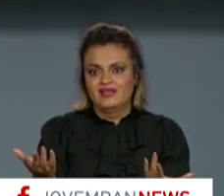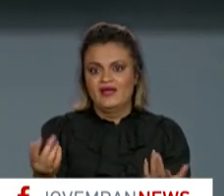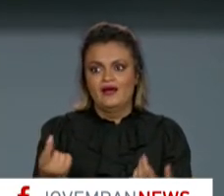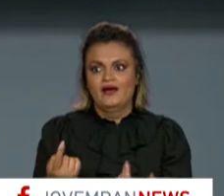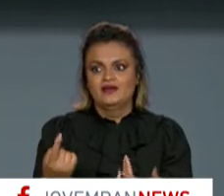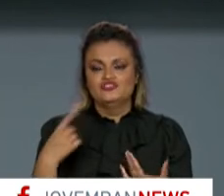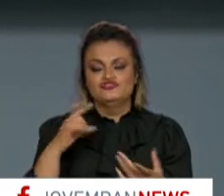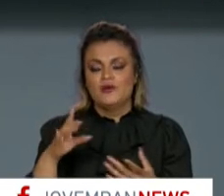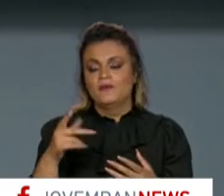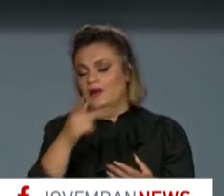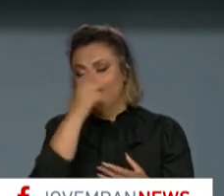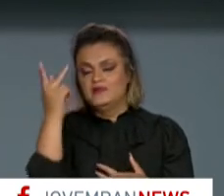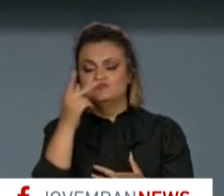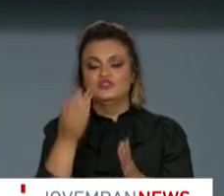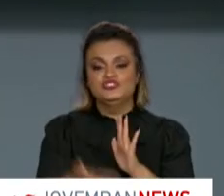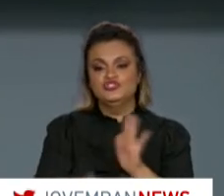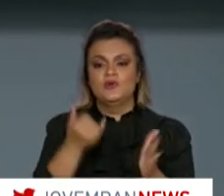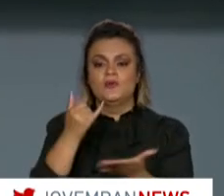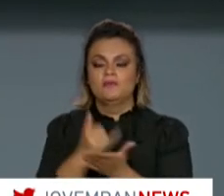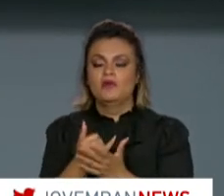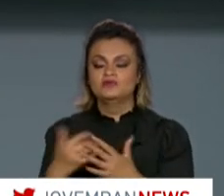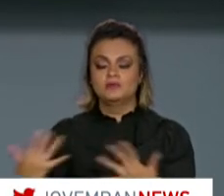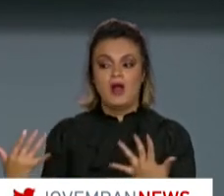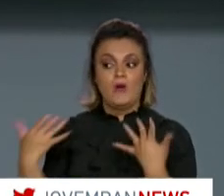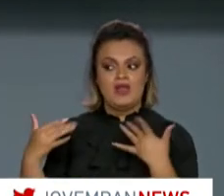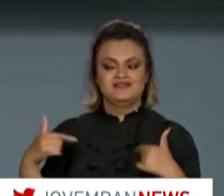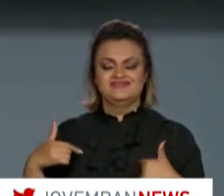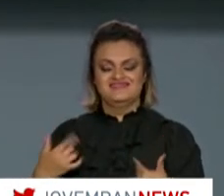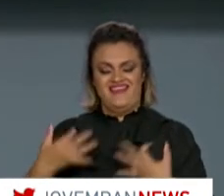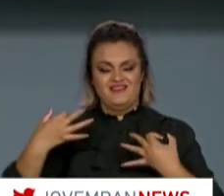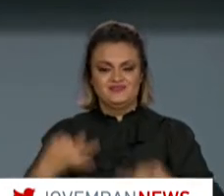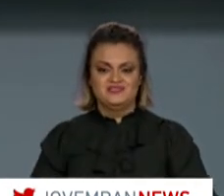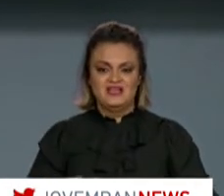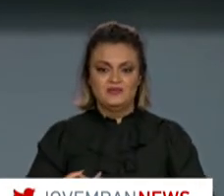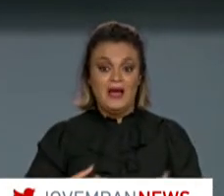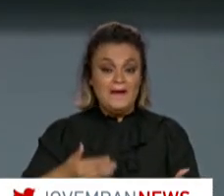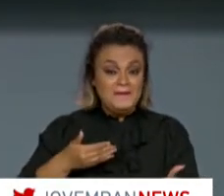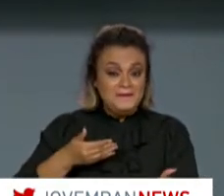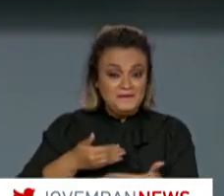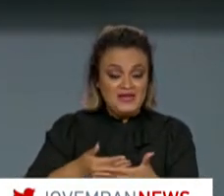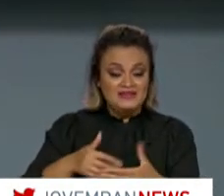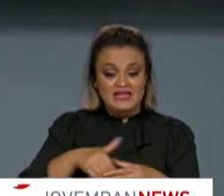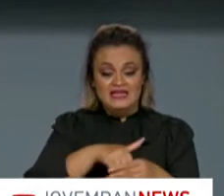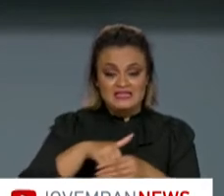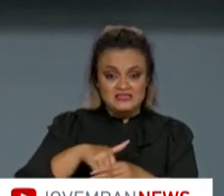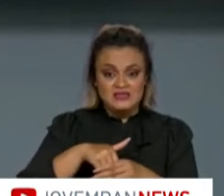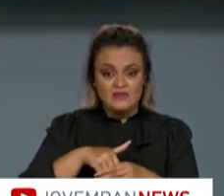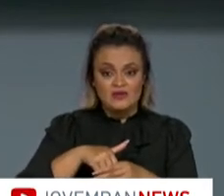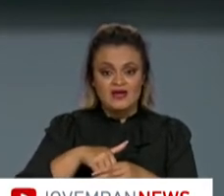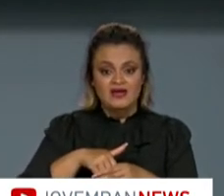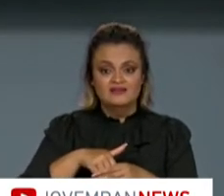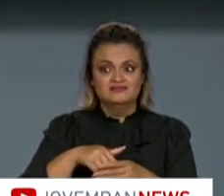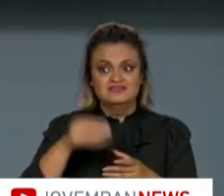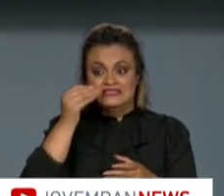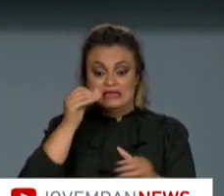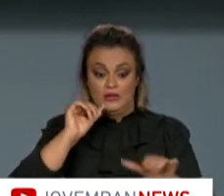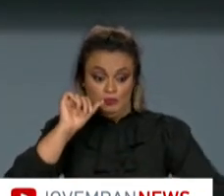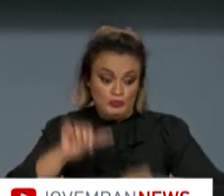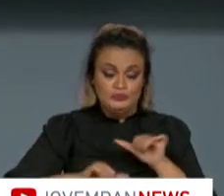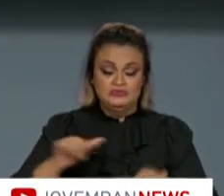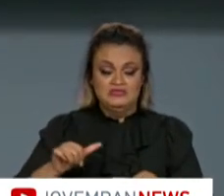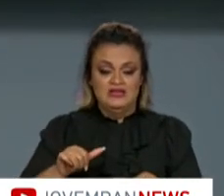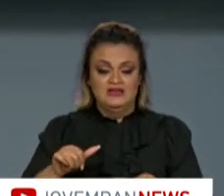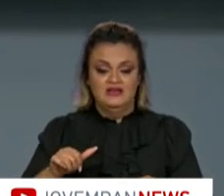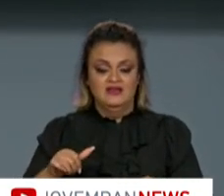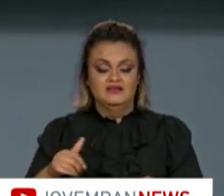Única e exclusivamente, esperou-se até a 1/10 hora... E às vésperas da eleição se tomou uma medida para tentar reverter